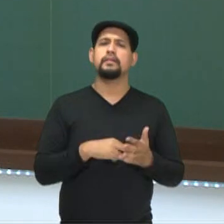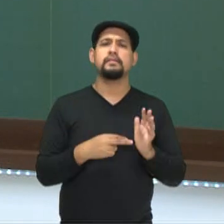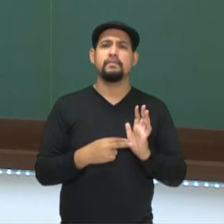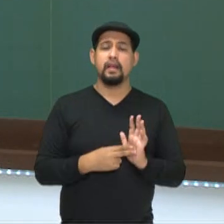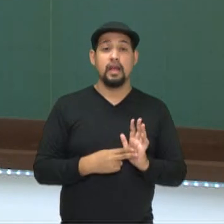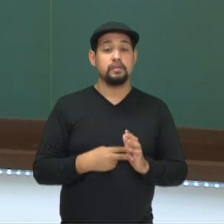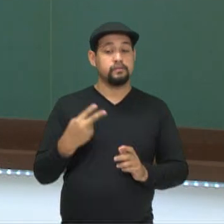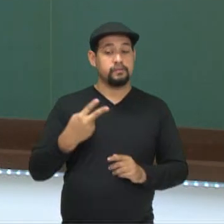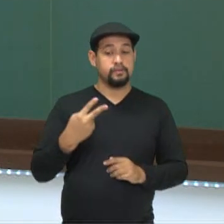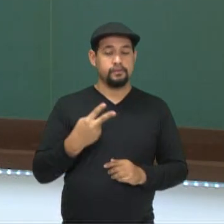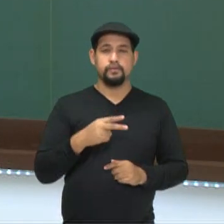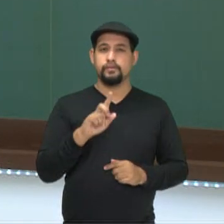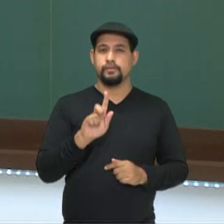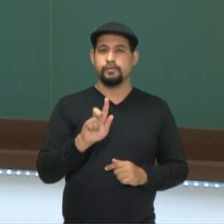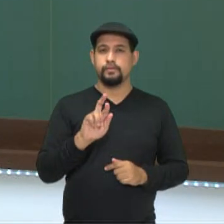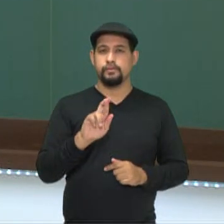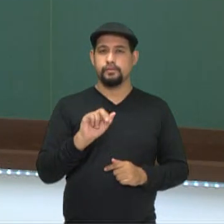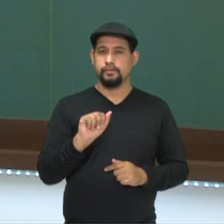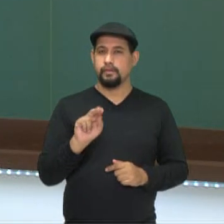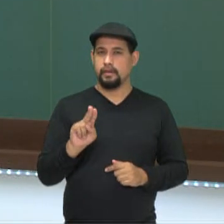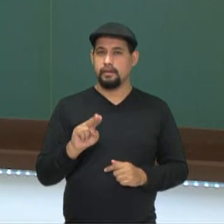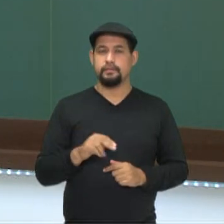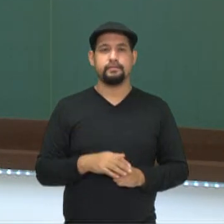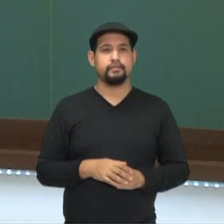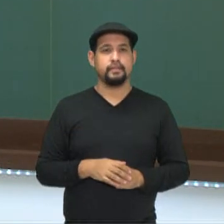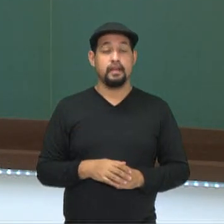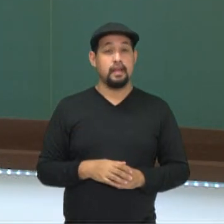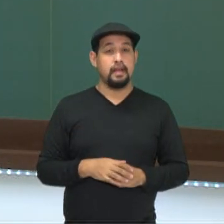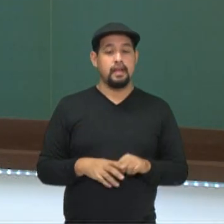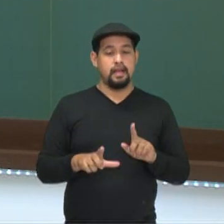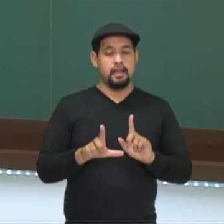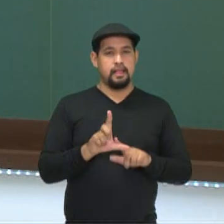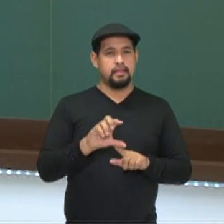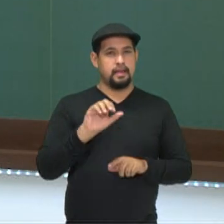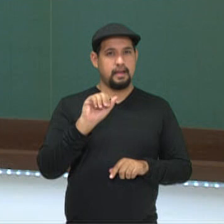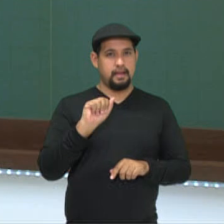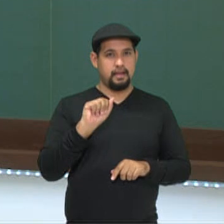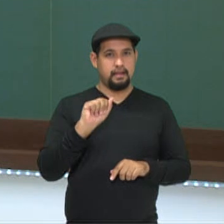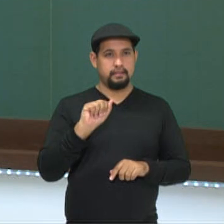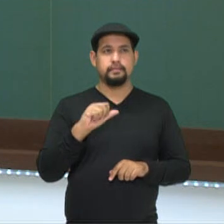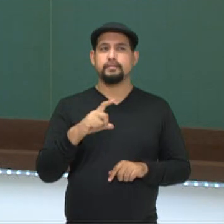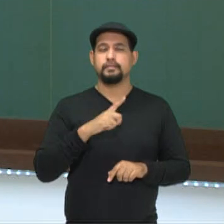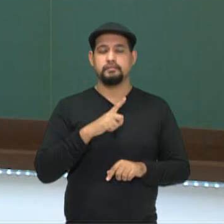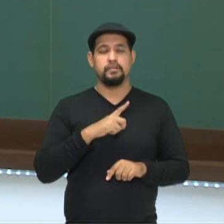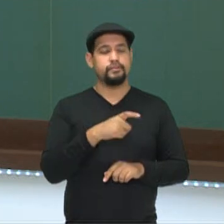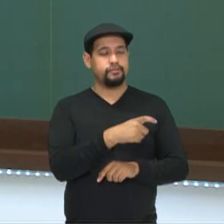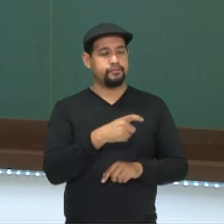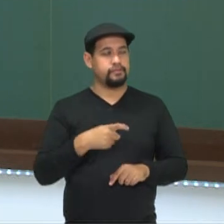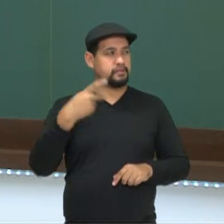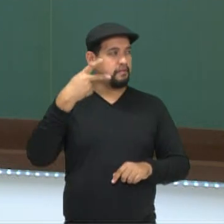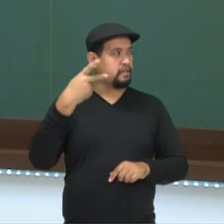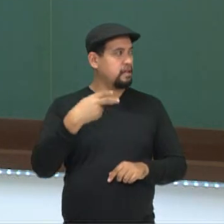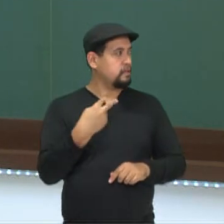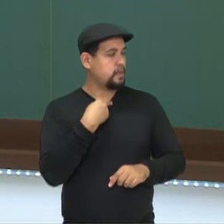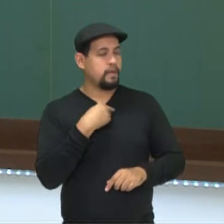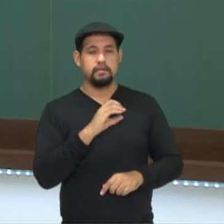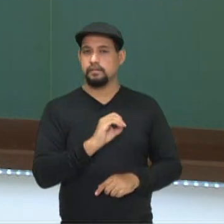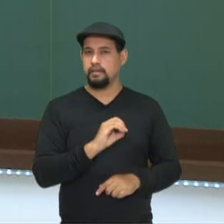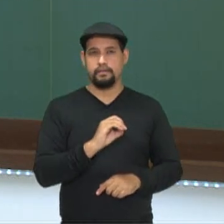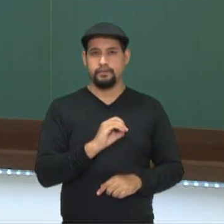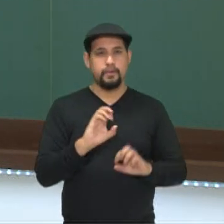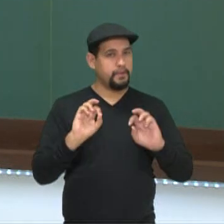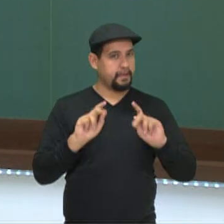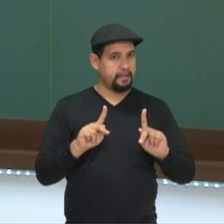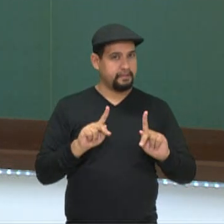equação do segundo grau, o a, que é o carinha que acompanha o x ao quadrado, não pode ser zero, tá